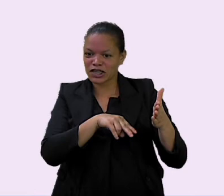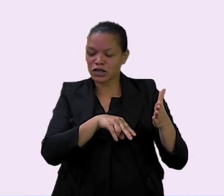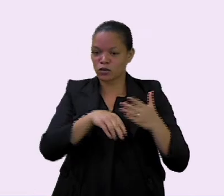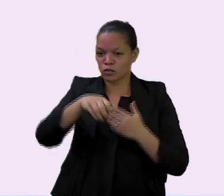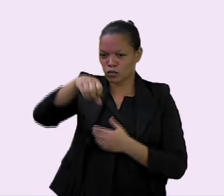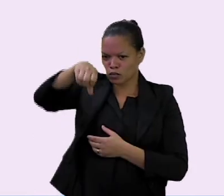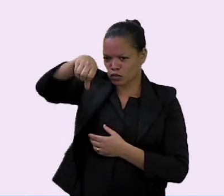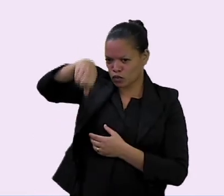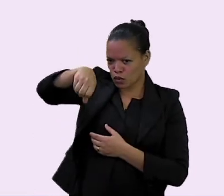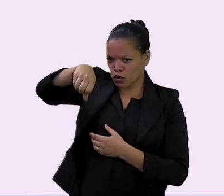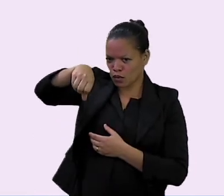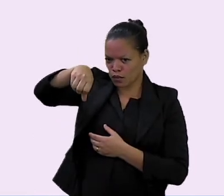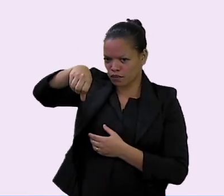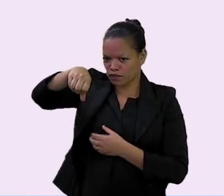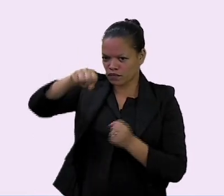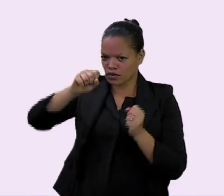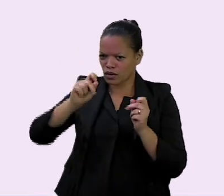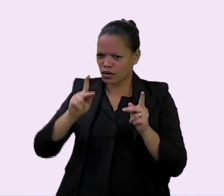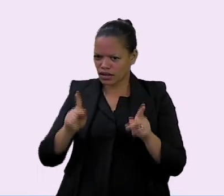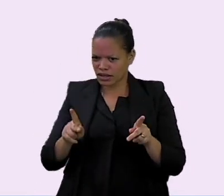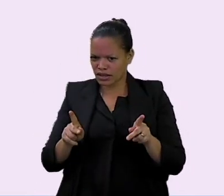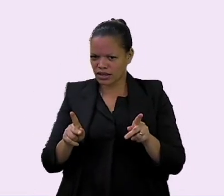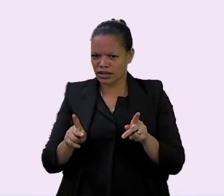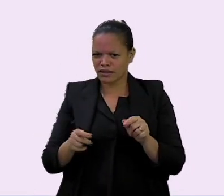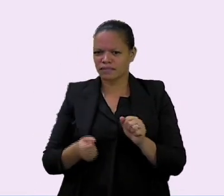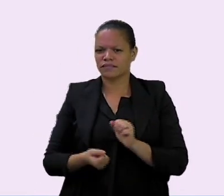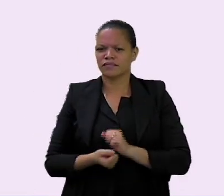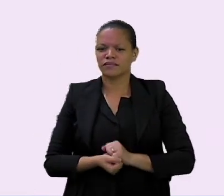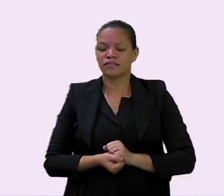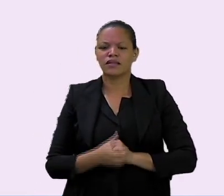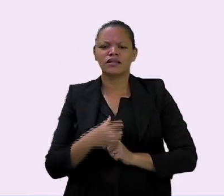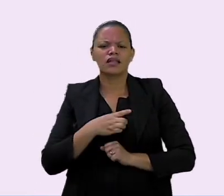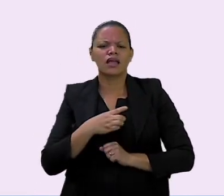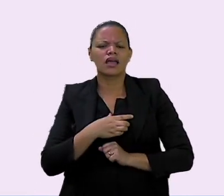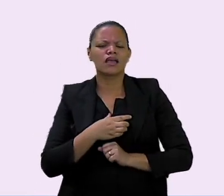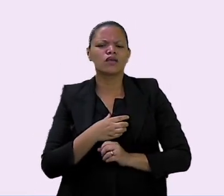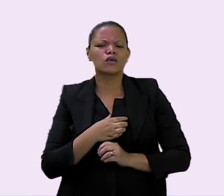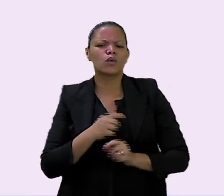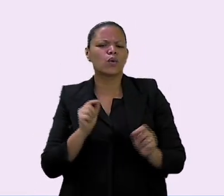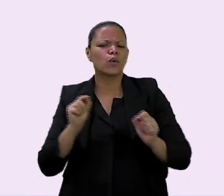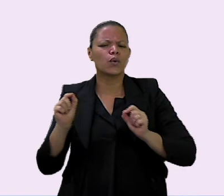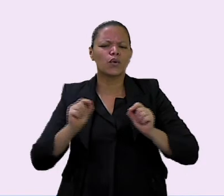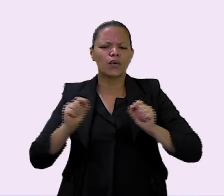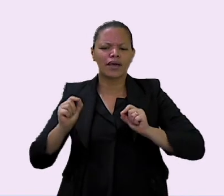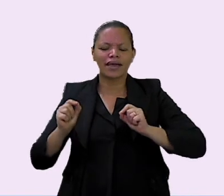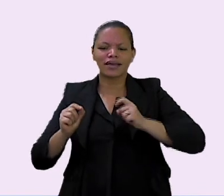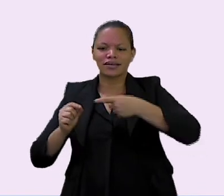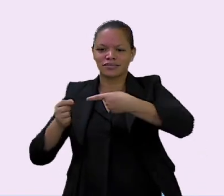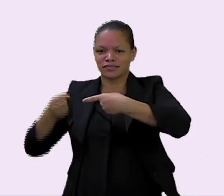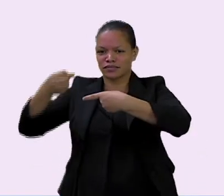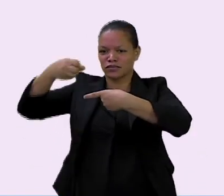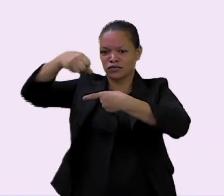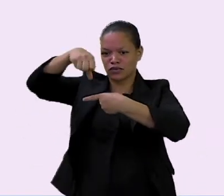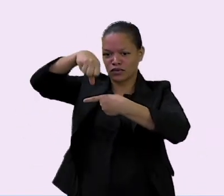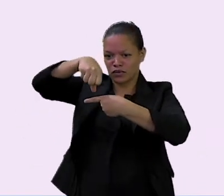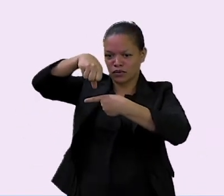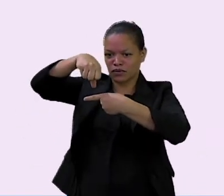9 alunos de 42. Resposta certa, questão